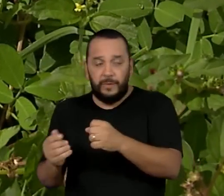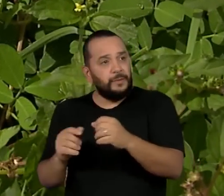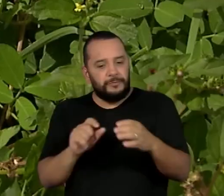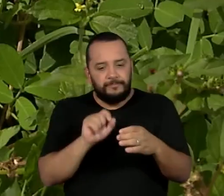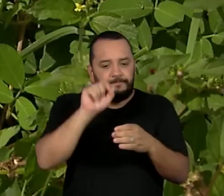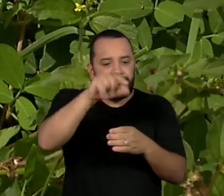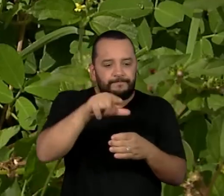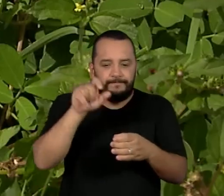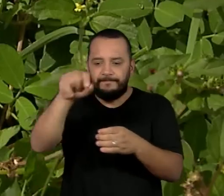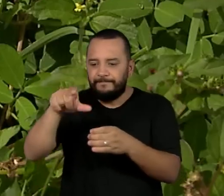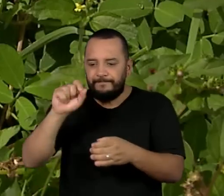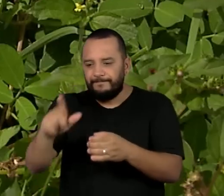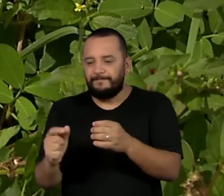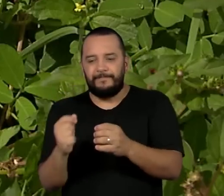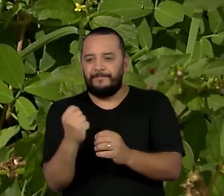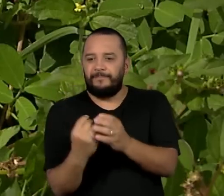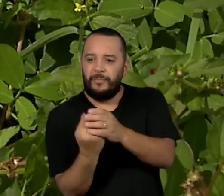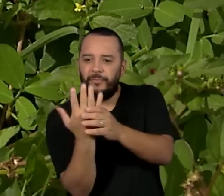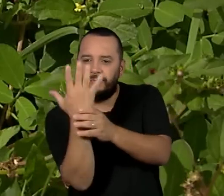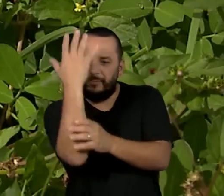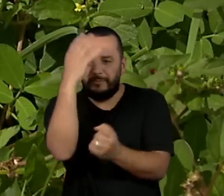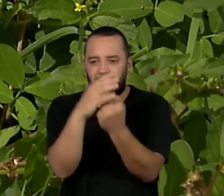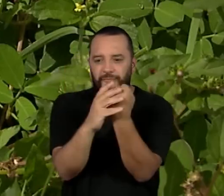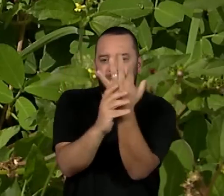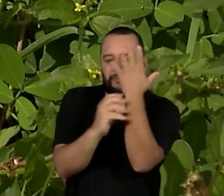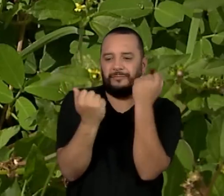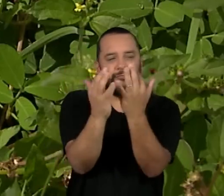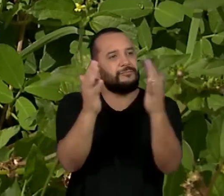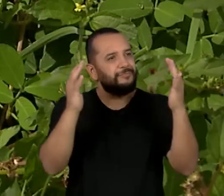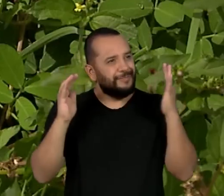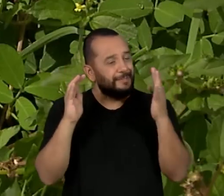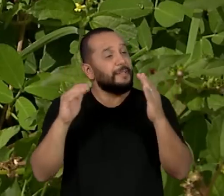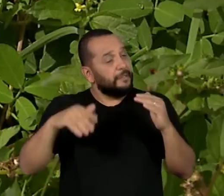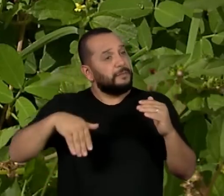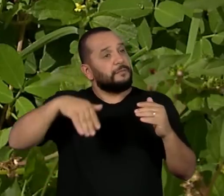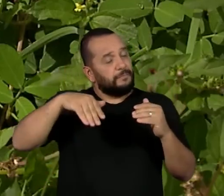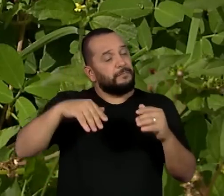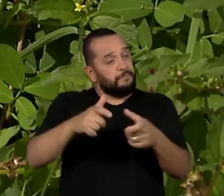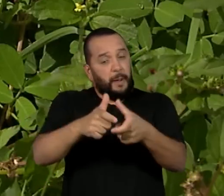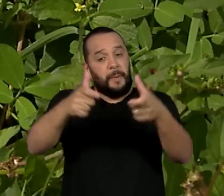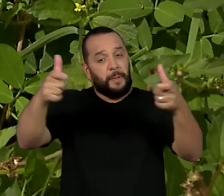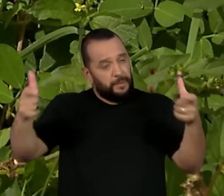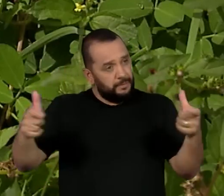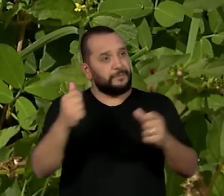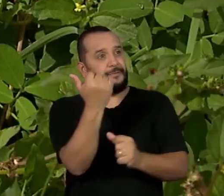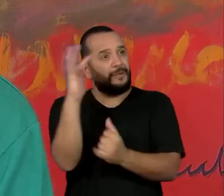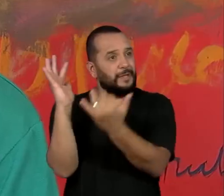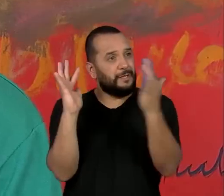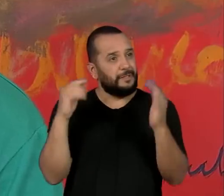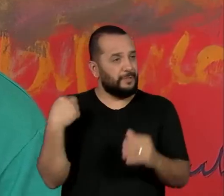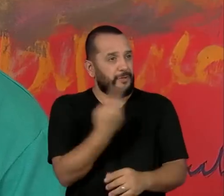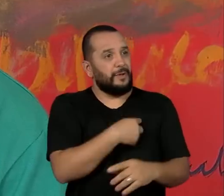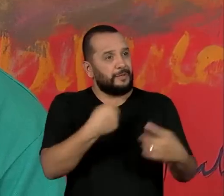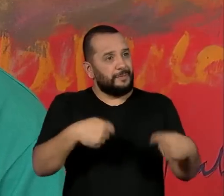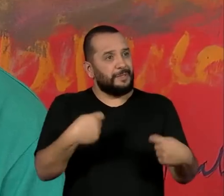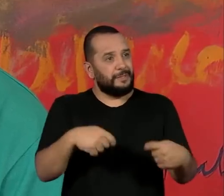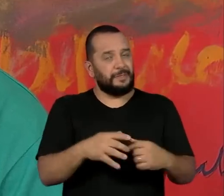plantio mesmo da restauração, né, ecológica, e que tenham mais florestas, porque é o que a gente está precisando. Tem de